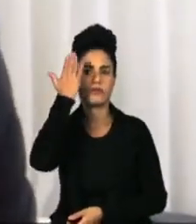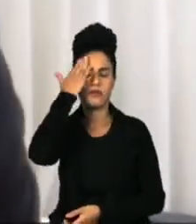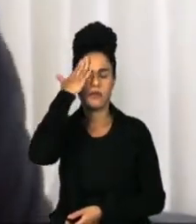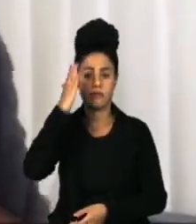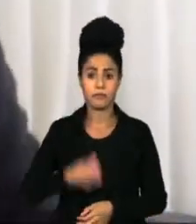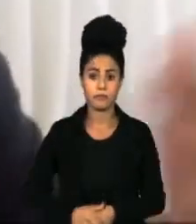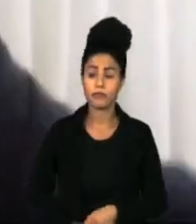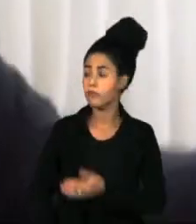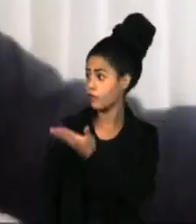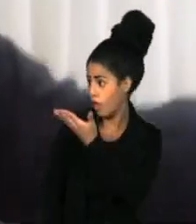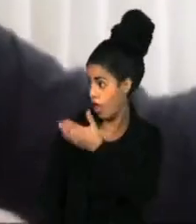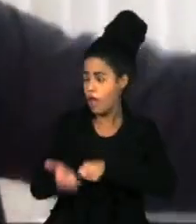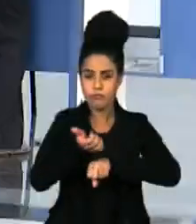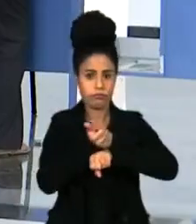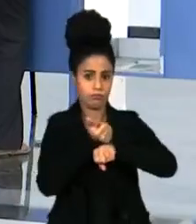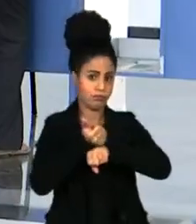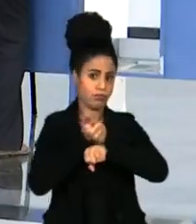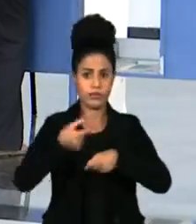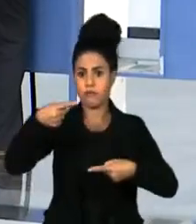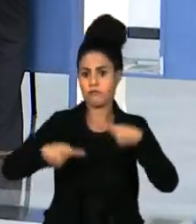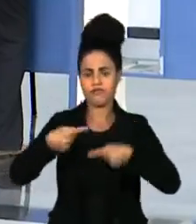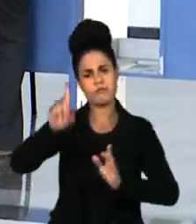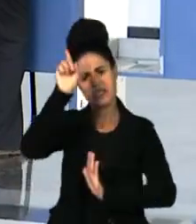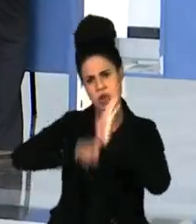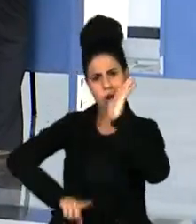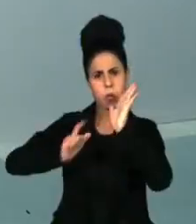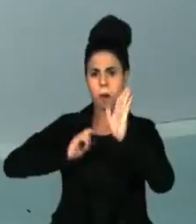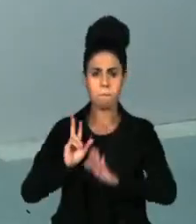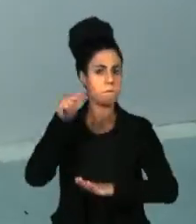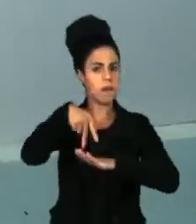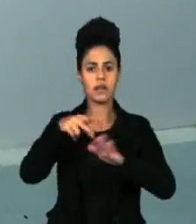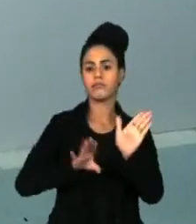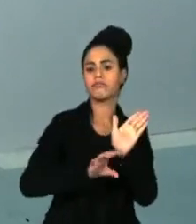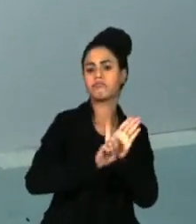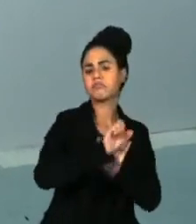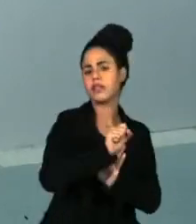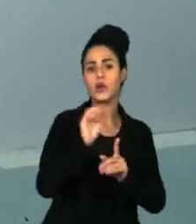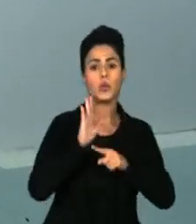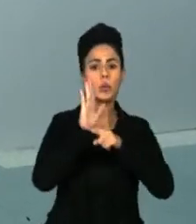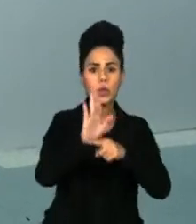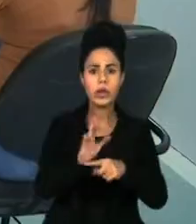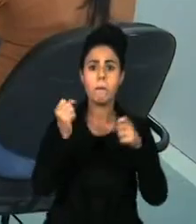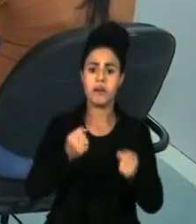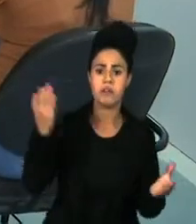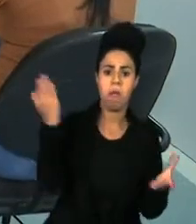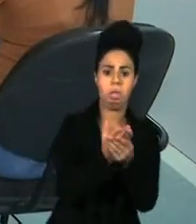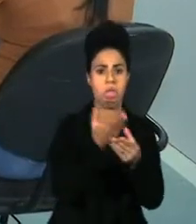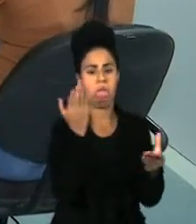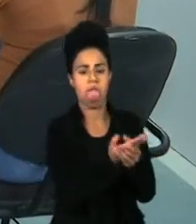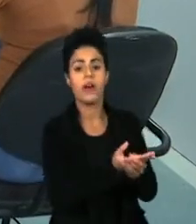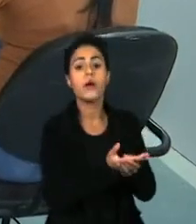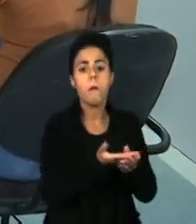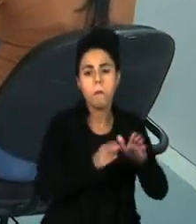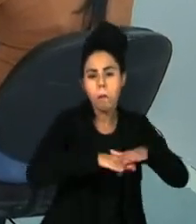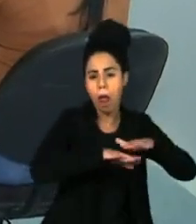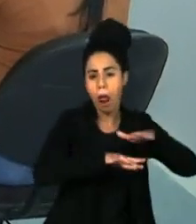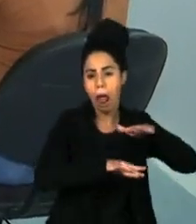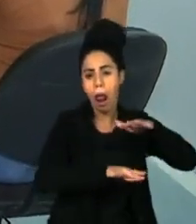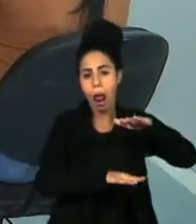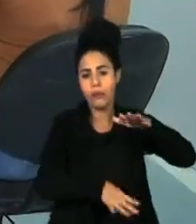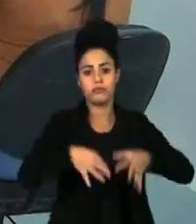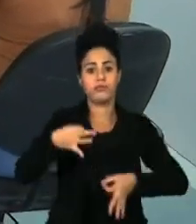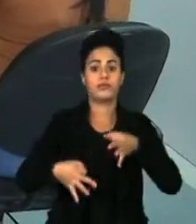este especialista em direito eleitoral, o posicionamento da Google pode gerar uma onda de processos movidos pelos tribunais